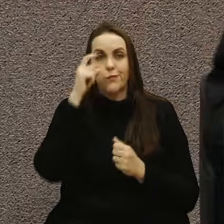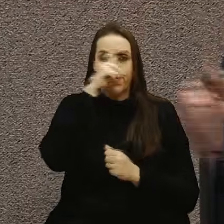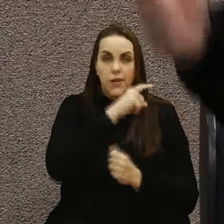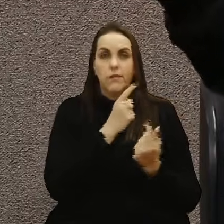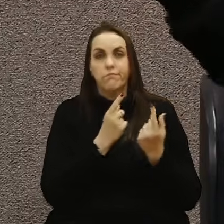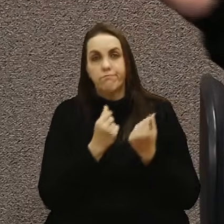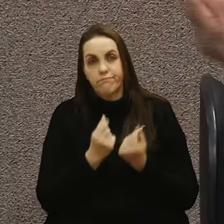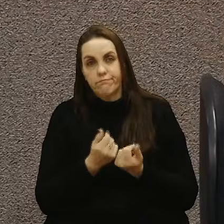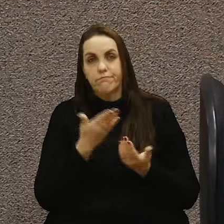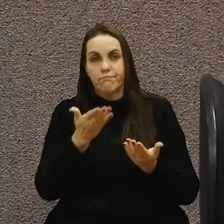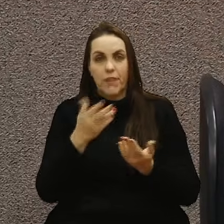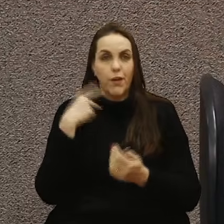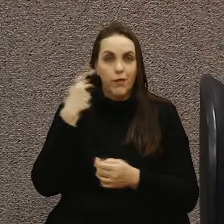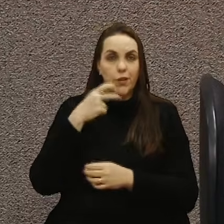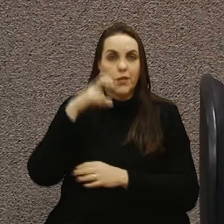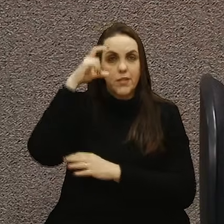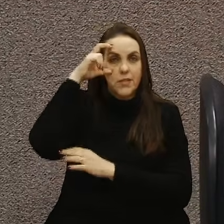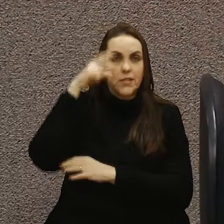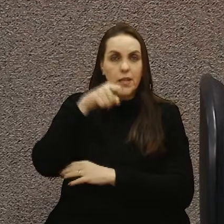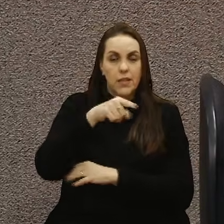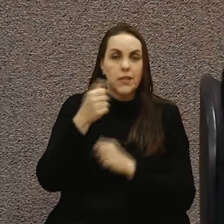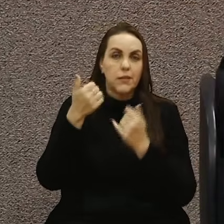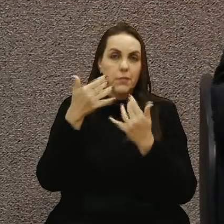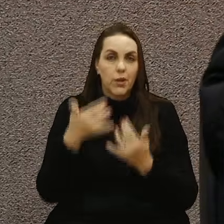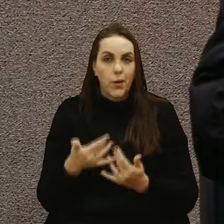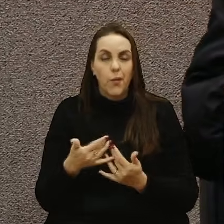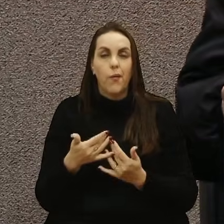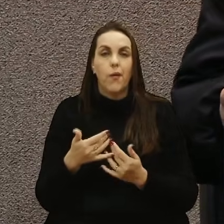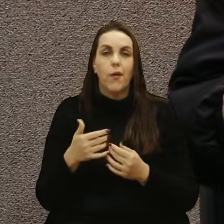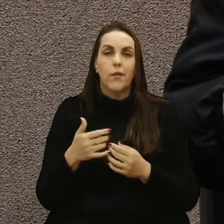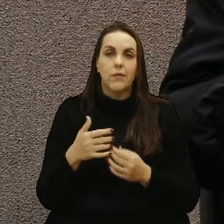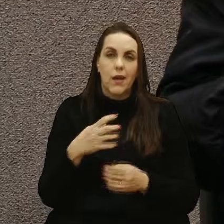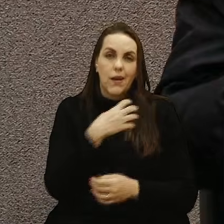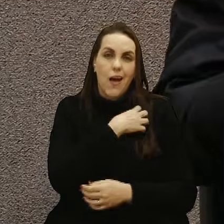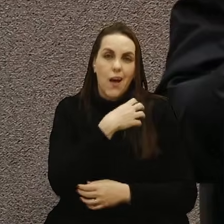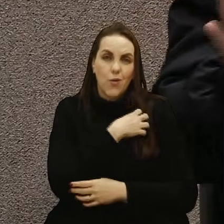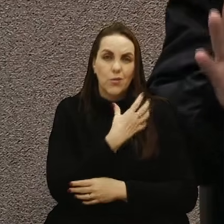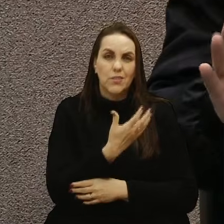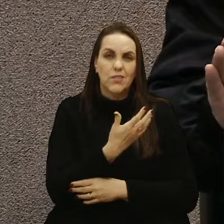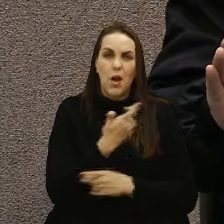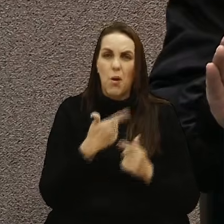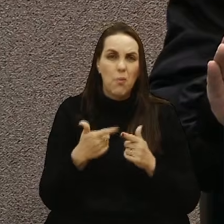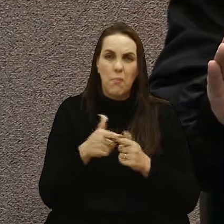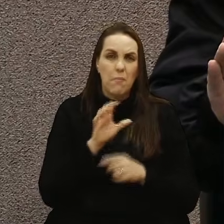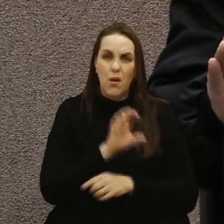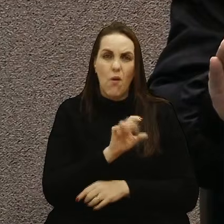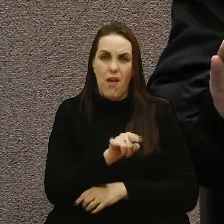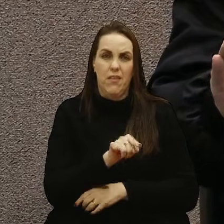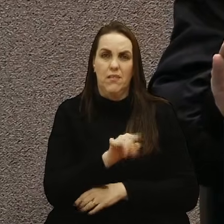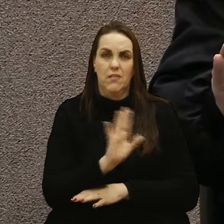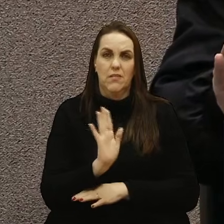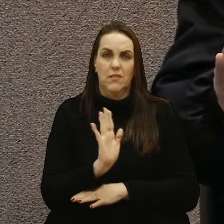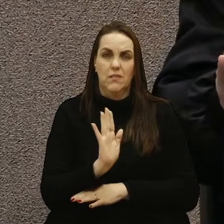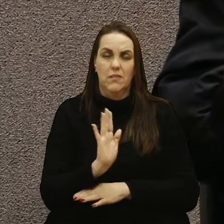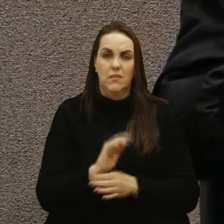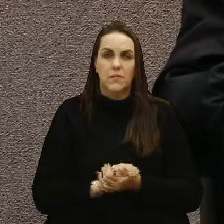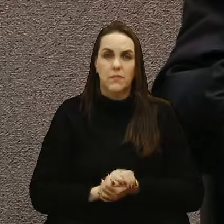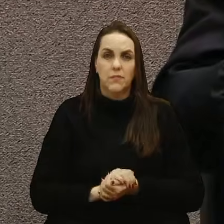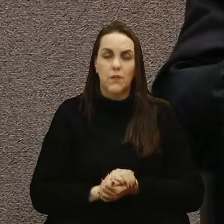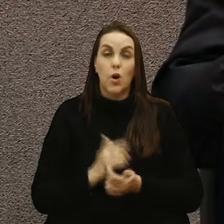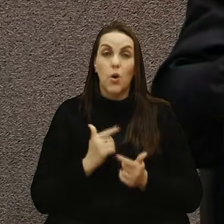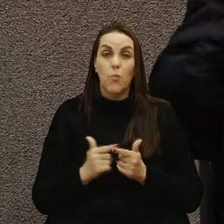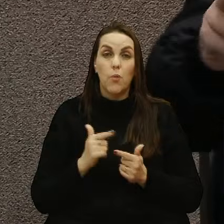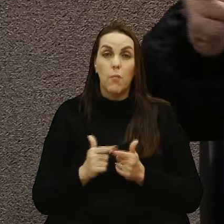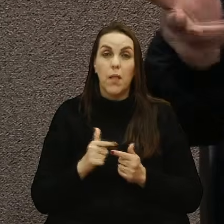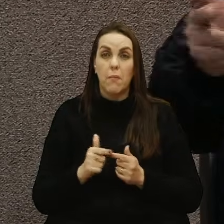Até a vereadora Sandra falou alguma coisa ali a respeito de cargos. Eu acho que o problema não está aí, tá? Acho que o problema